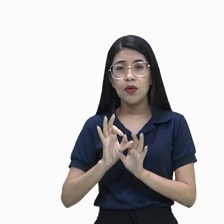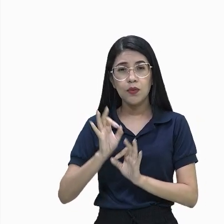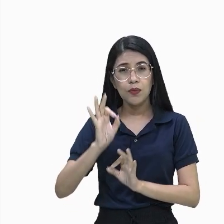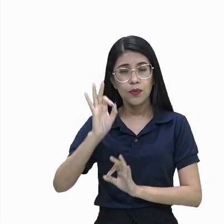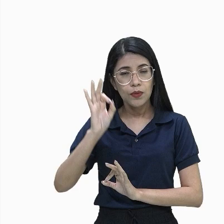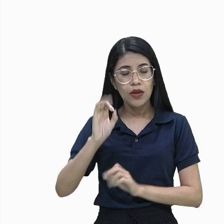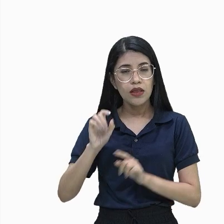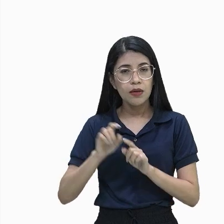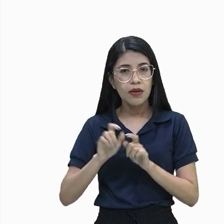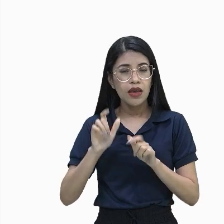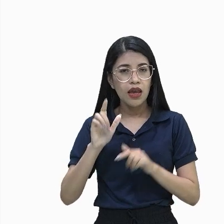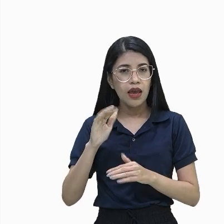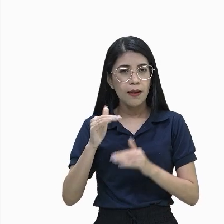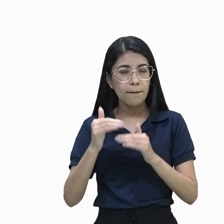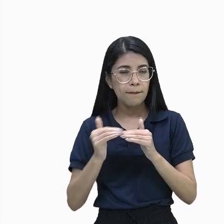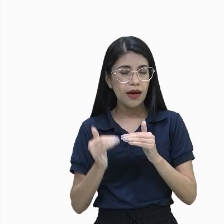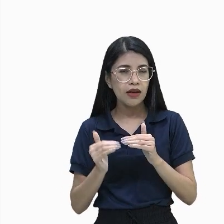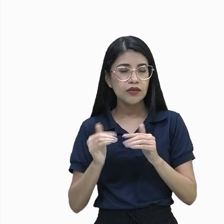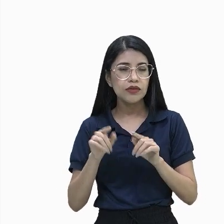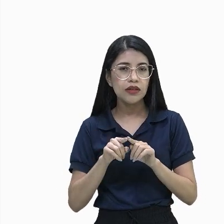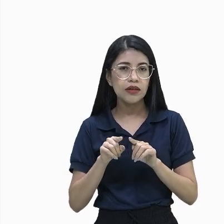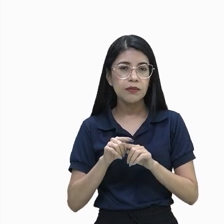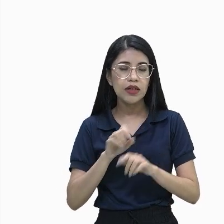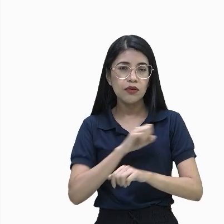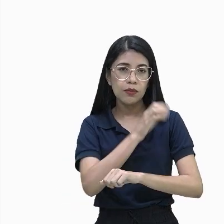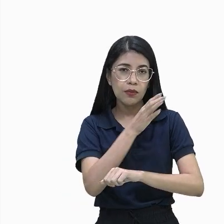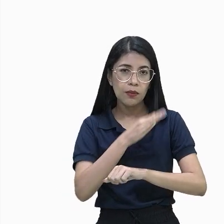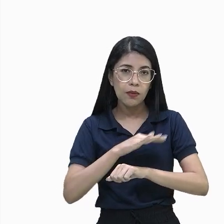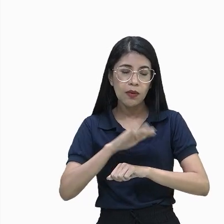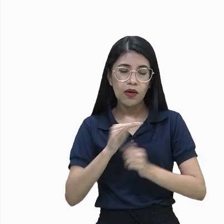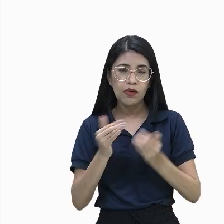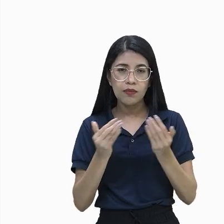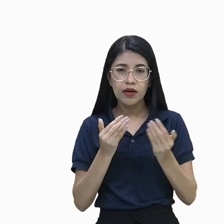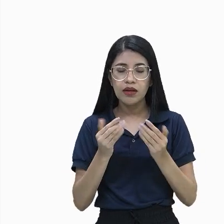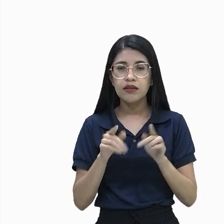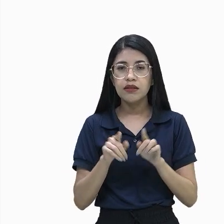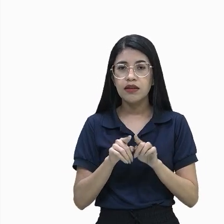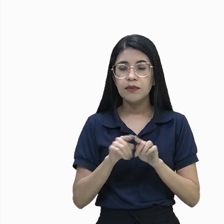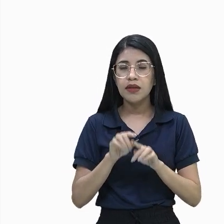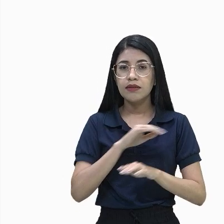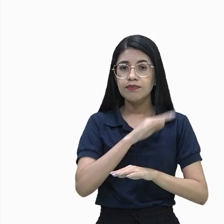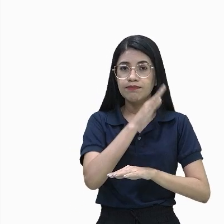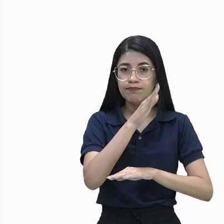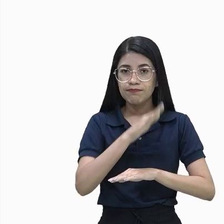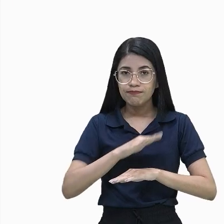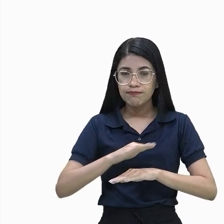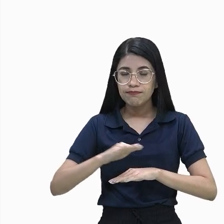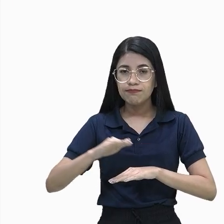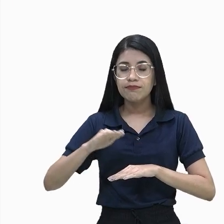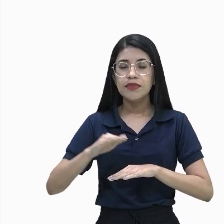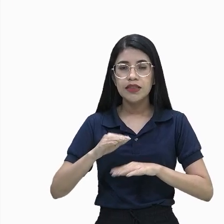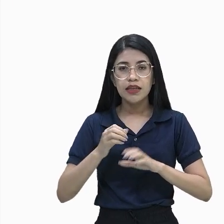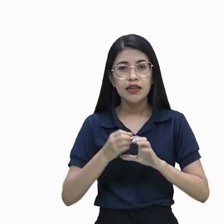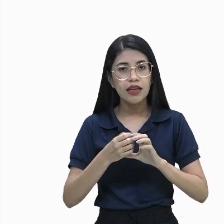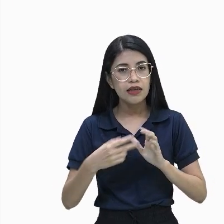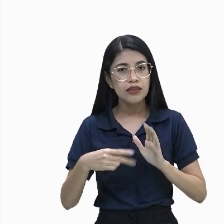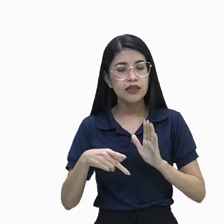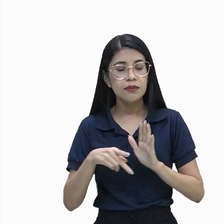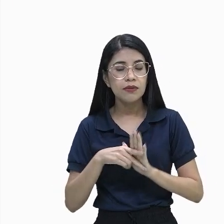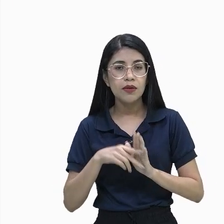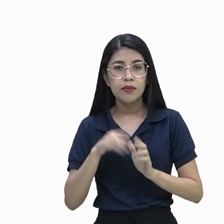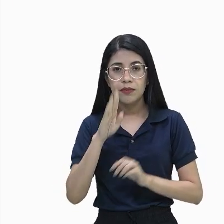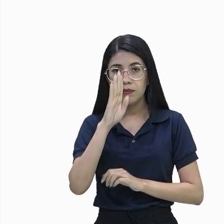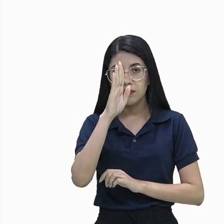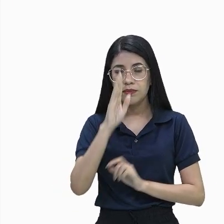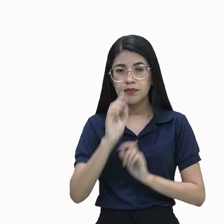sendo menor que o planalto, melhor que a das planícies, e as planícies também vão ter as suas características,